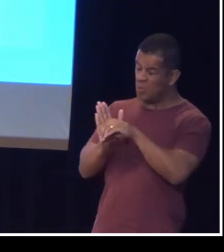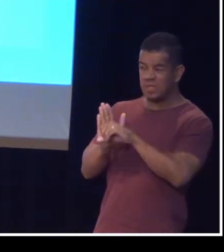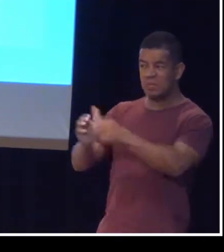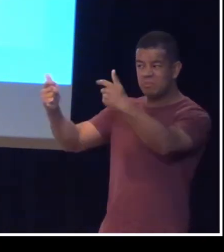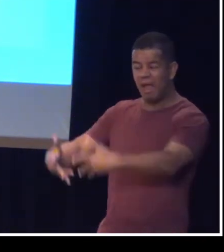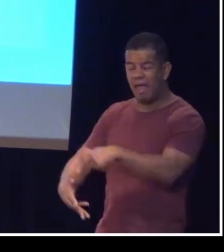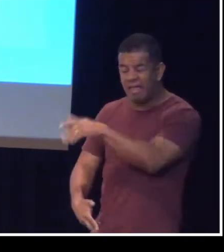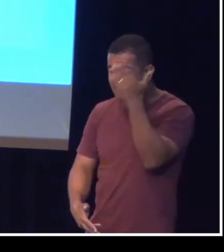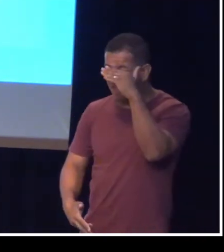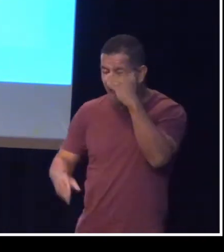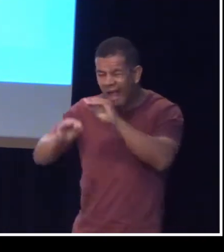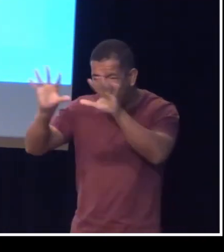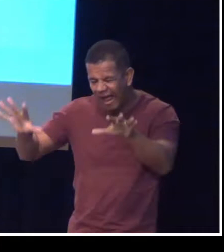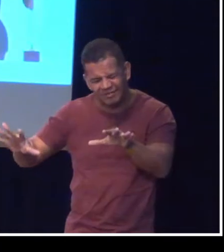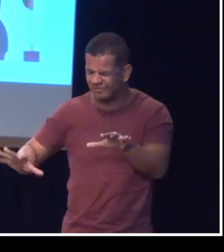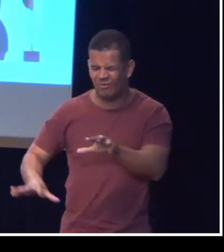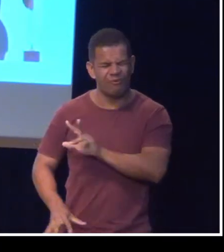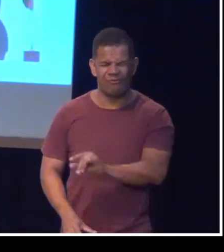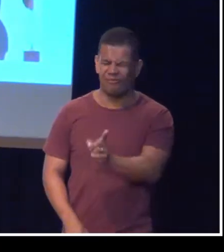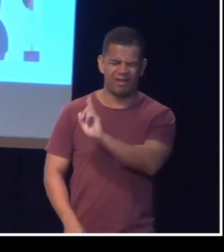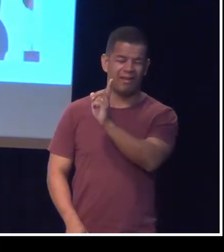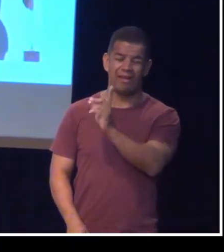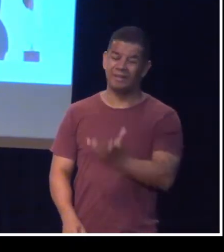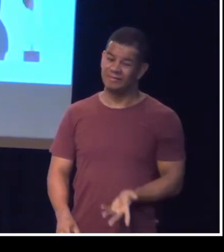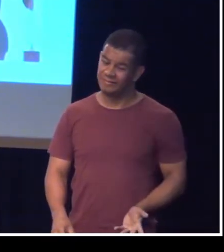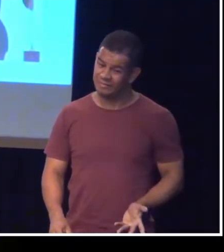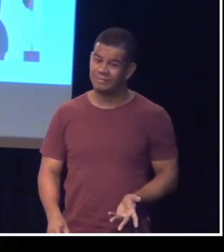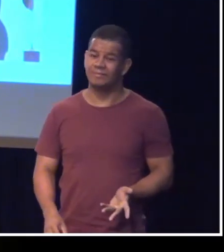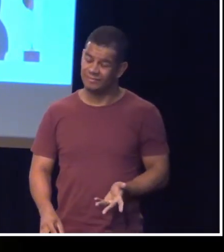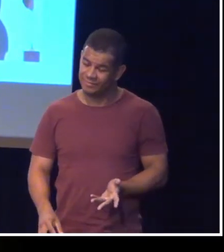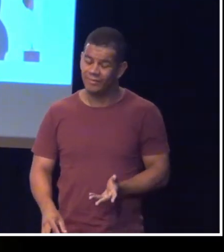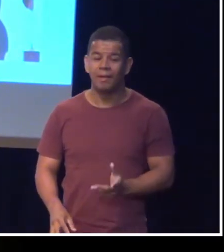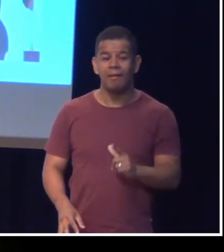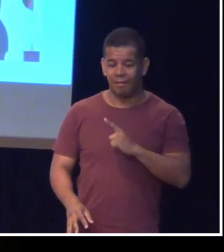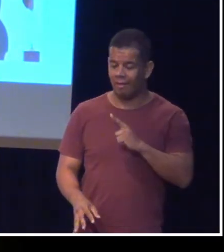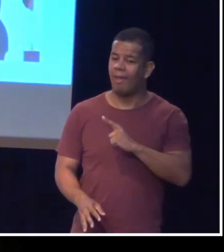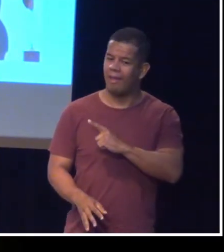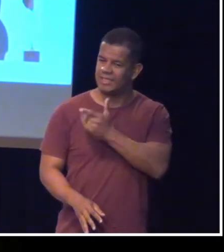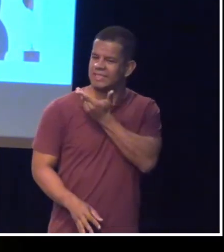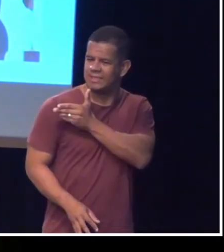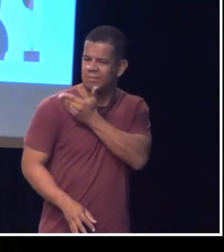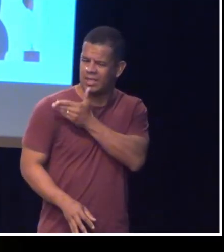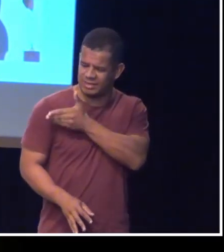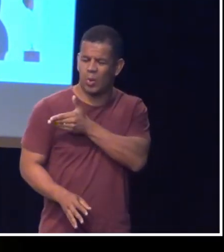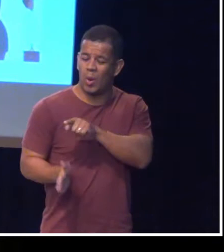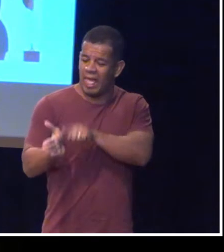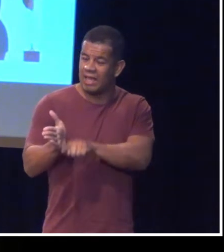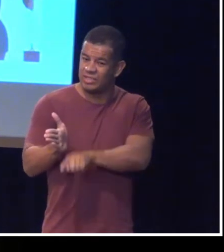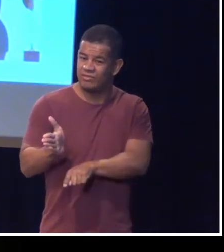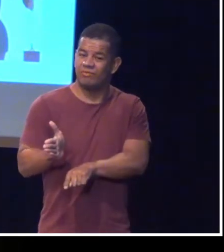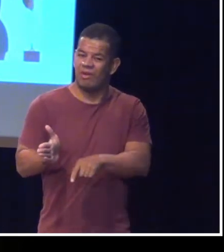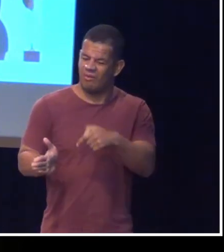né? Ela está escondida. A discriminação negativa, né, um tratamento diferenciado visando menosprezar,